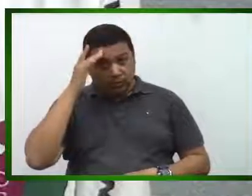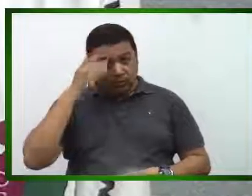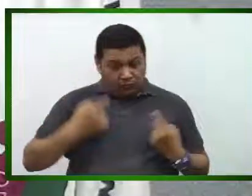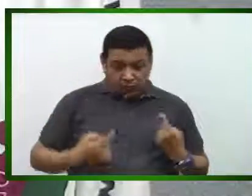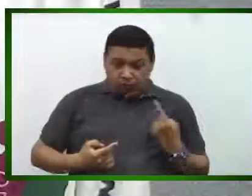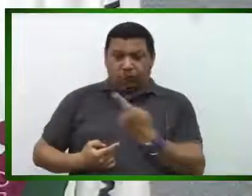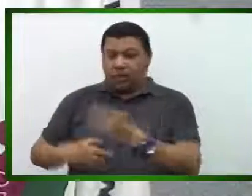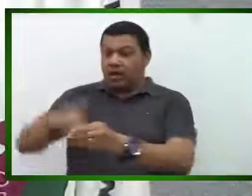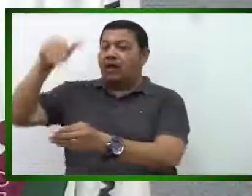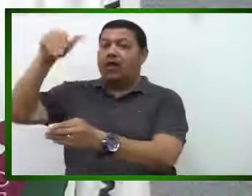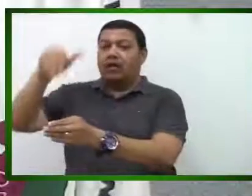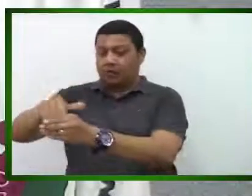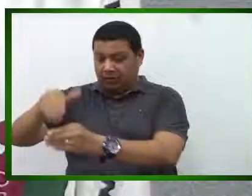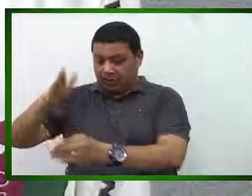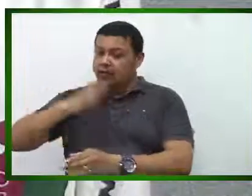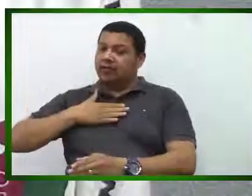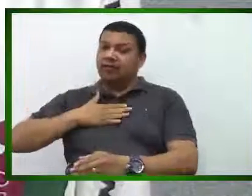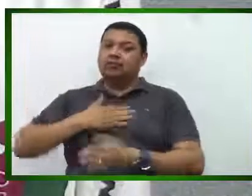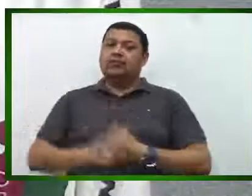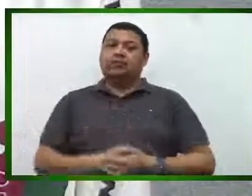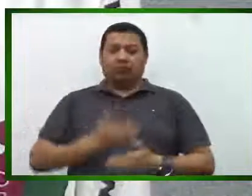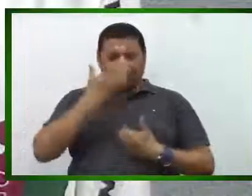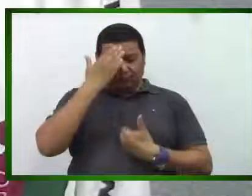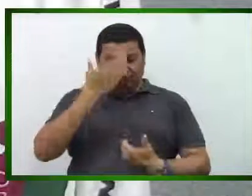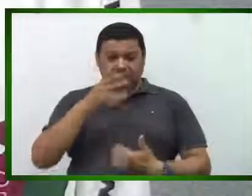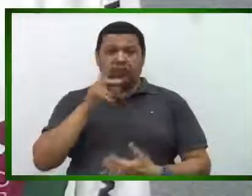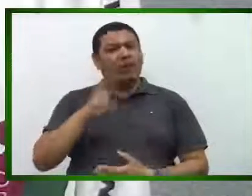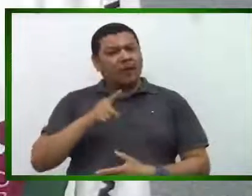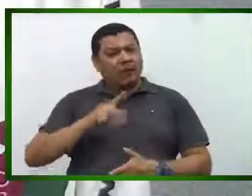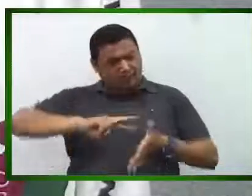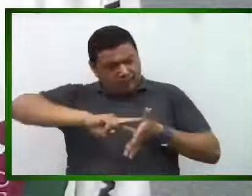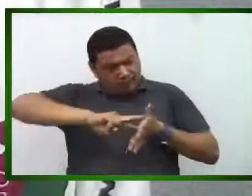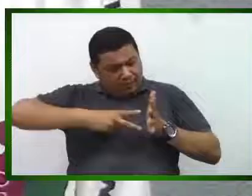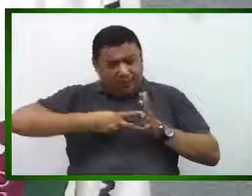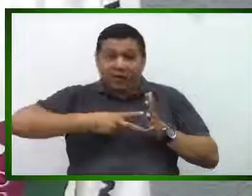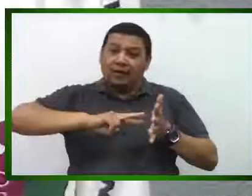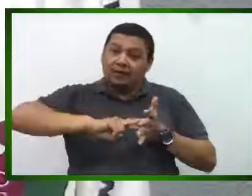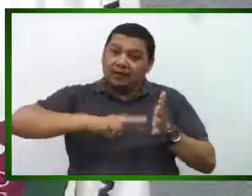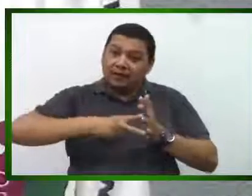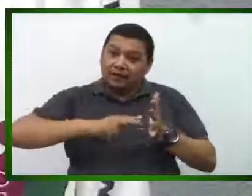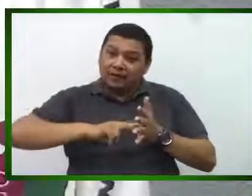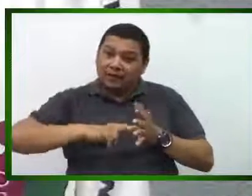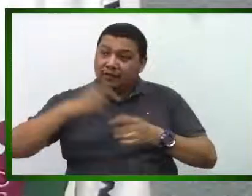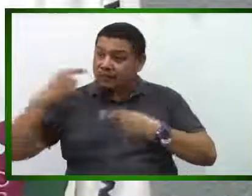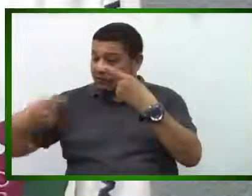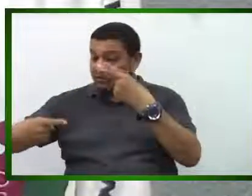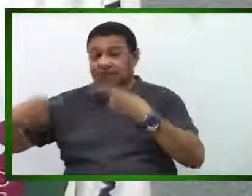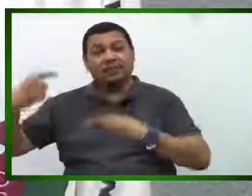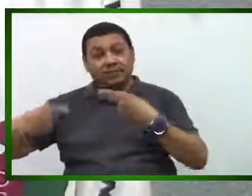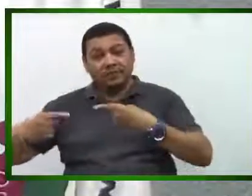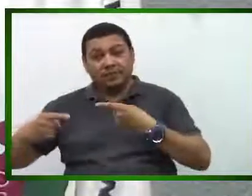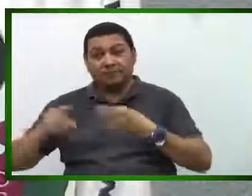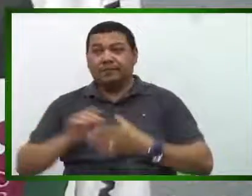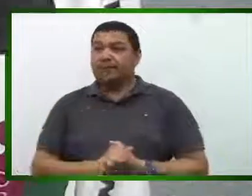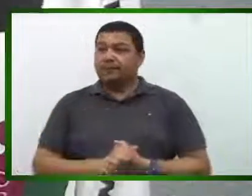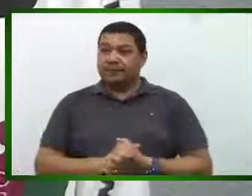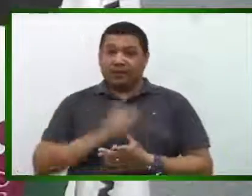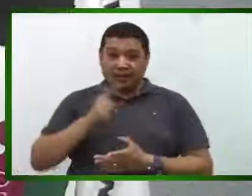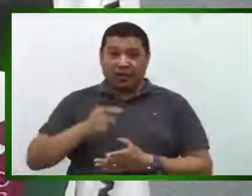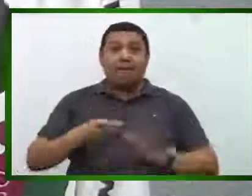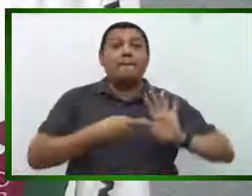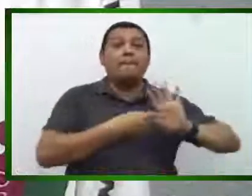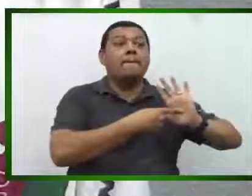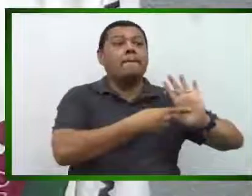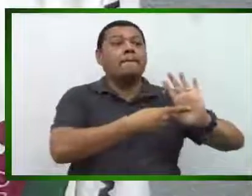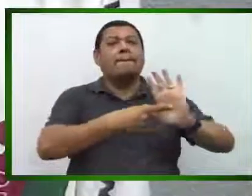e depositar os seus votos. Esse é o significado de uma política. É passar